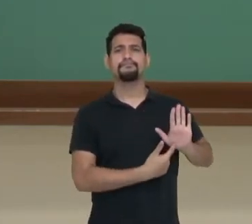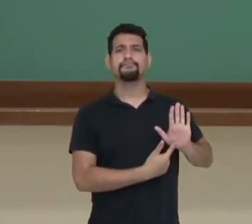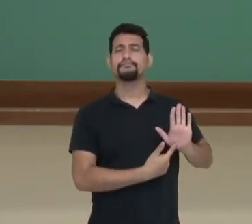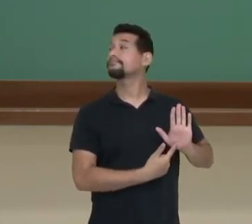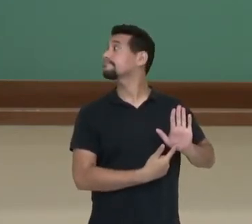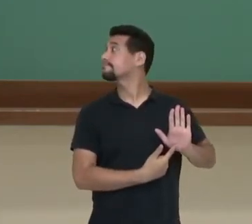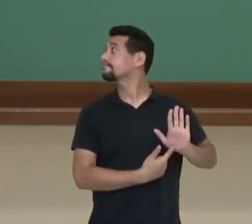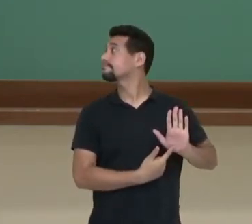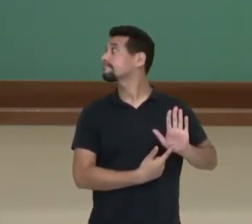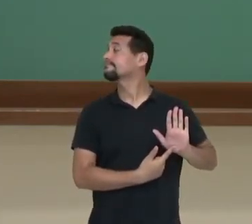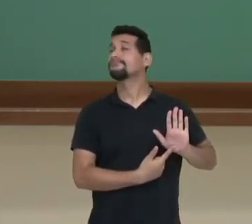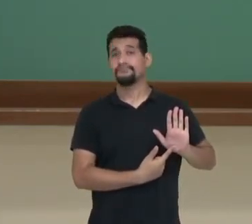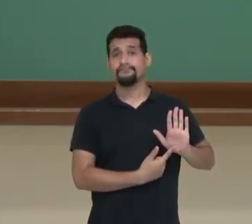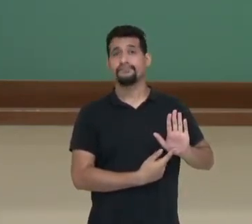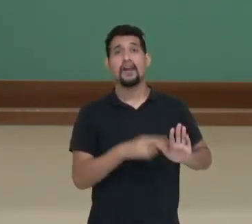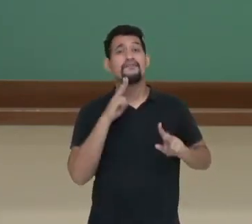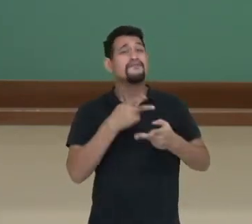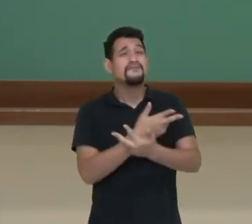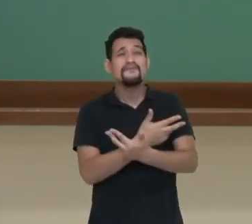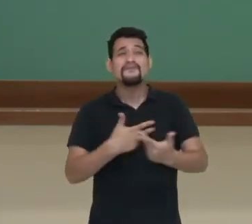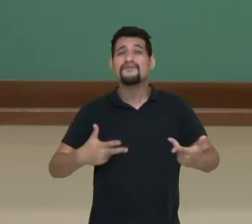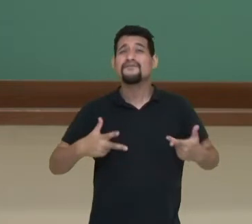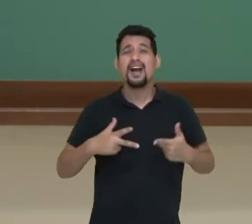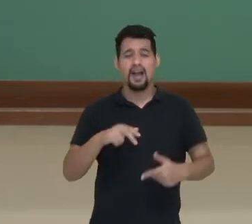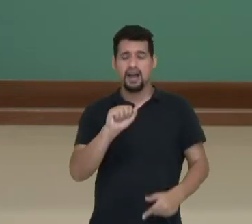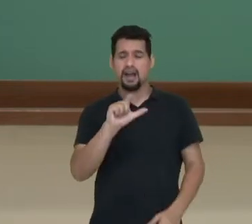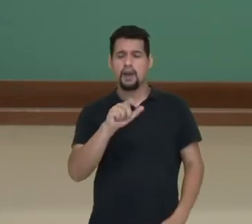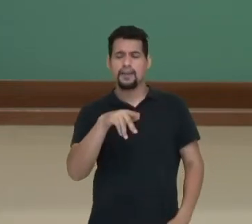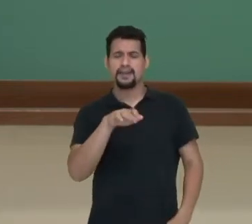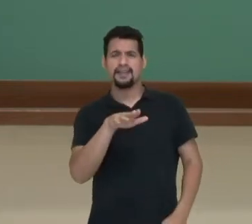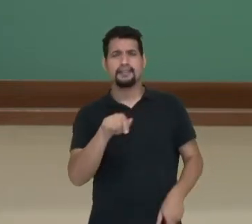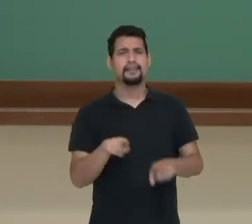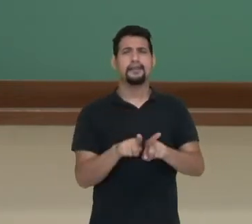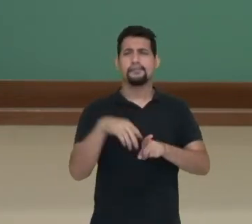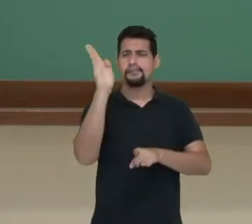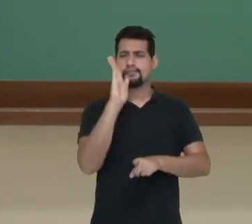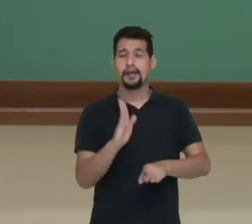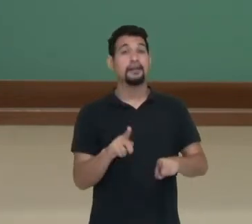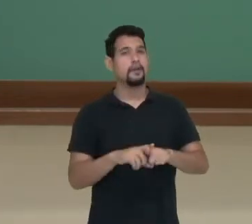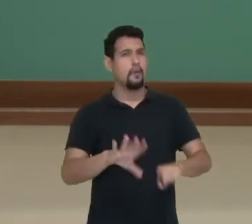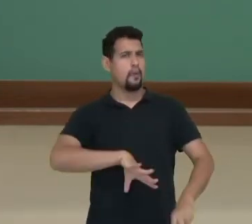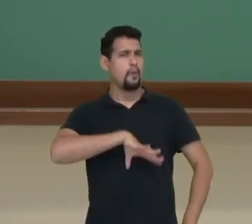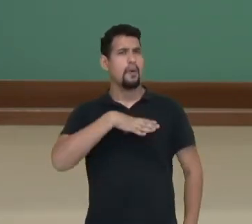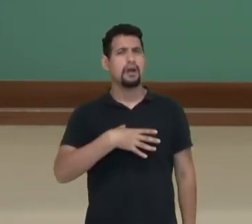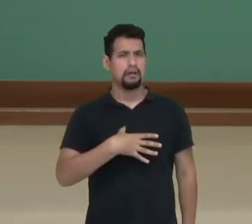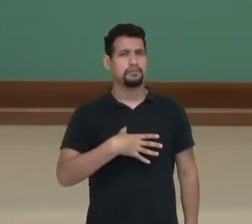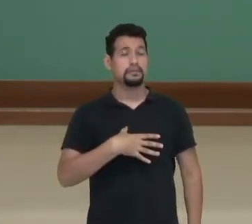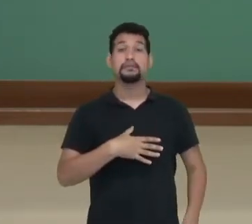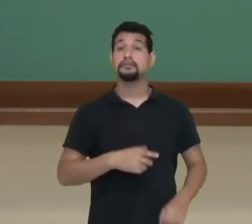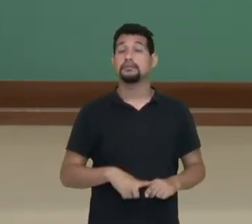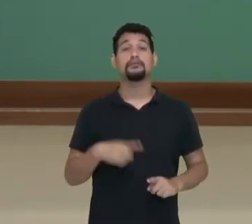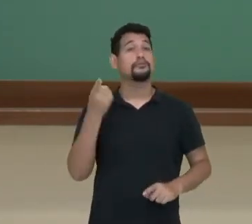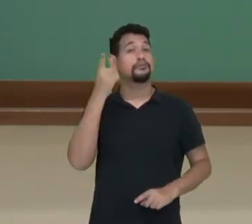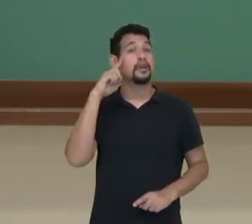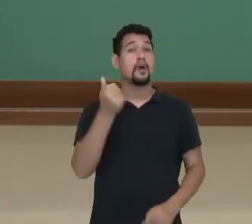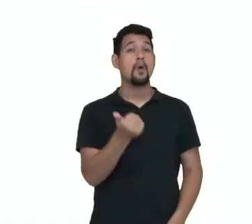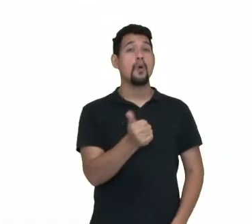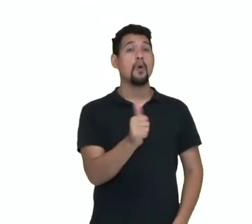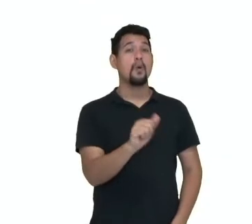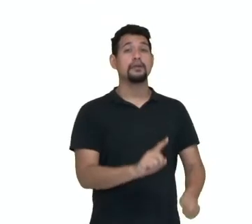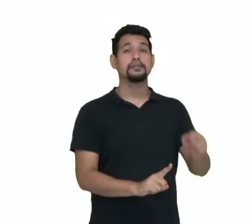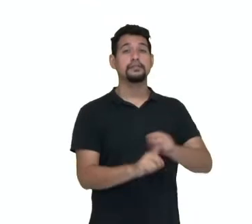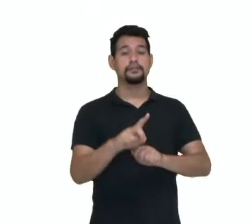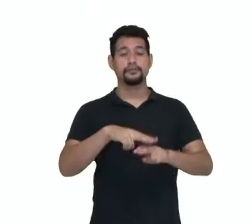vários grandes almirantes da Marinha brasileira, com suas ações e atos de coragem. A data de 11 de junho